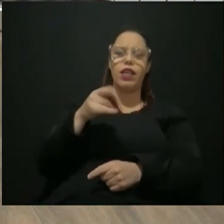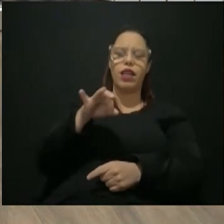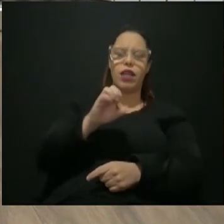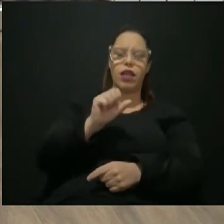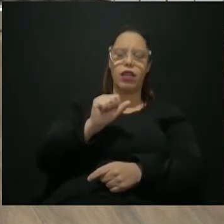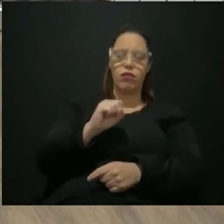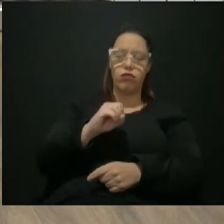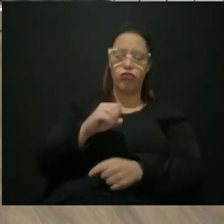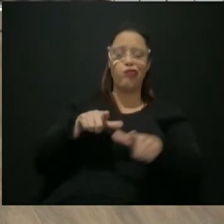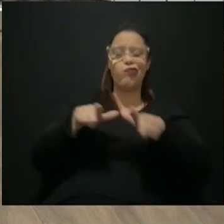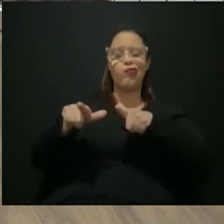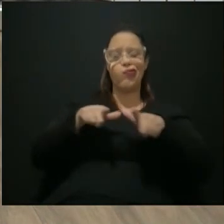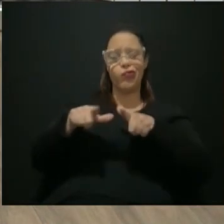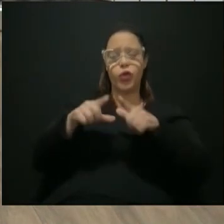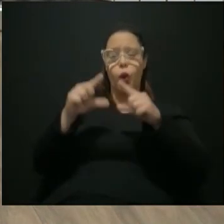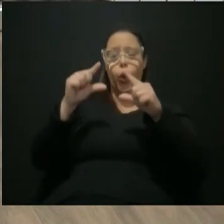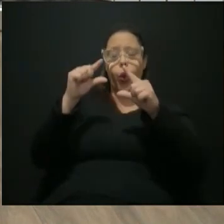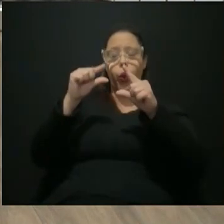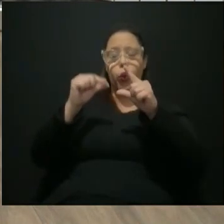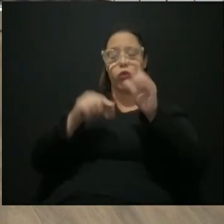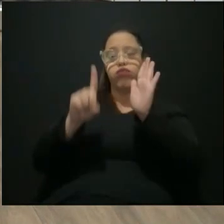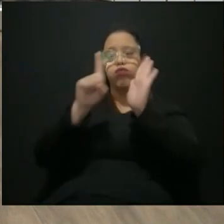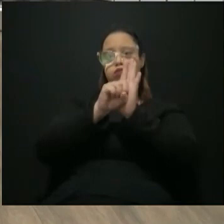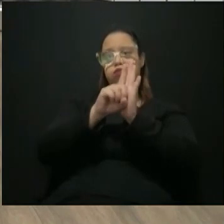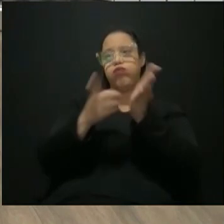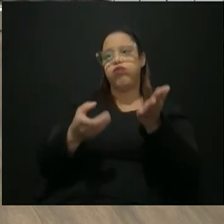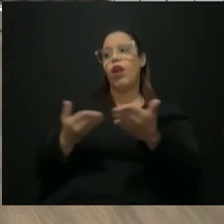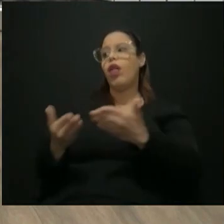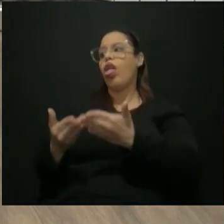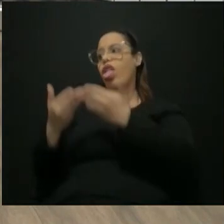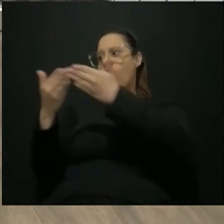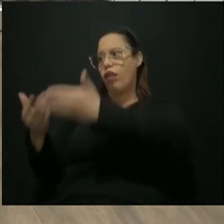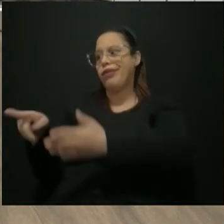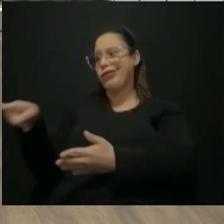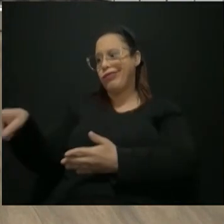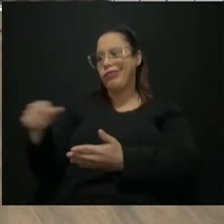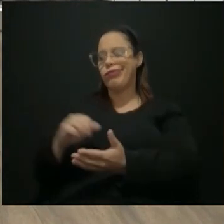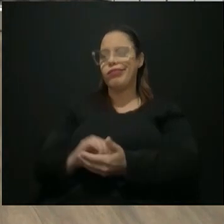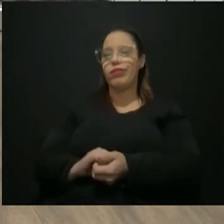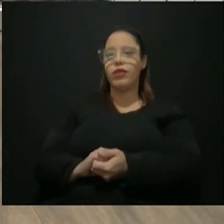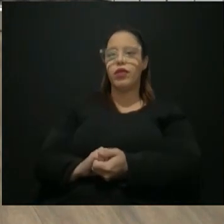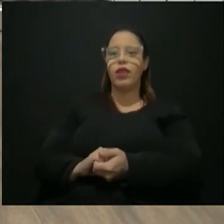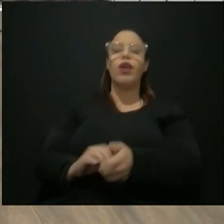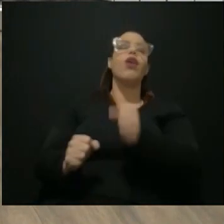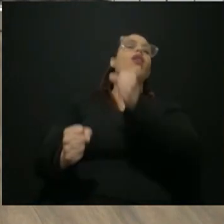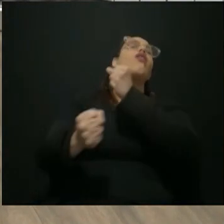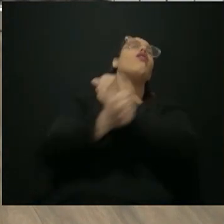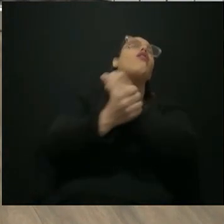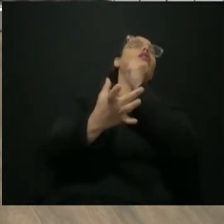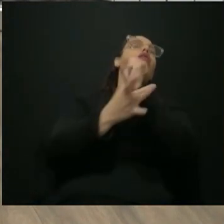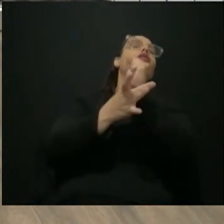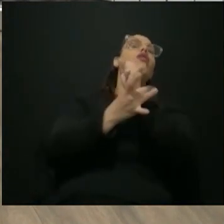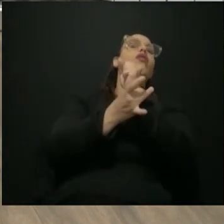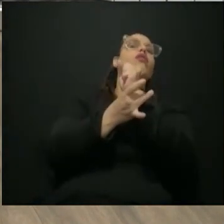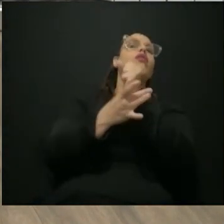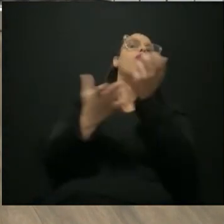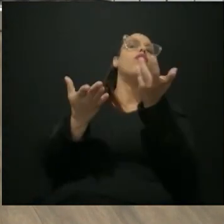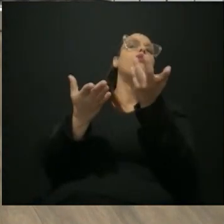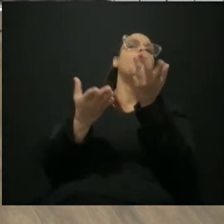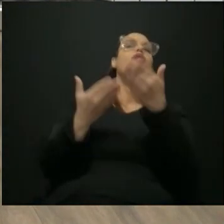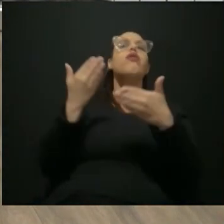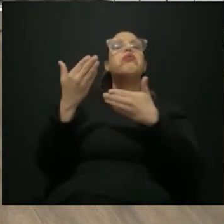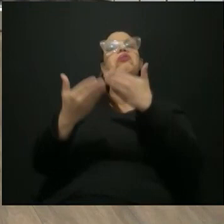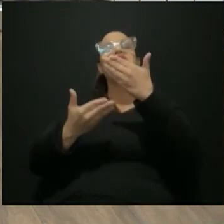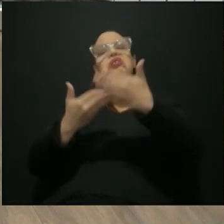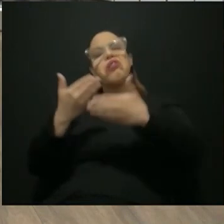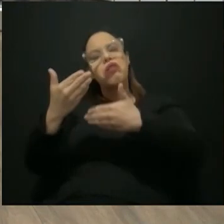e redução dos direitos a essas pessoas. Então, qual segurança a gente vai ter dentro do nosso processo de envelhecimento? Será